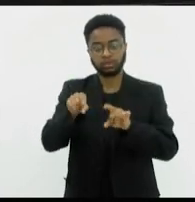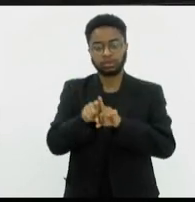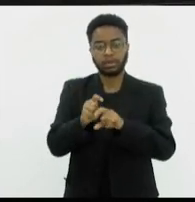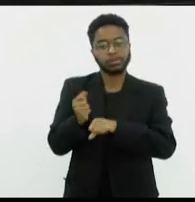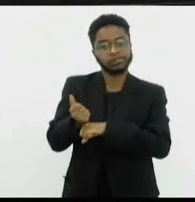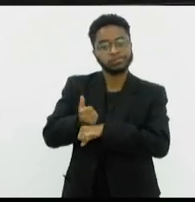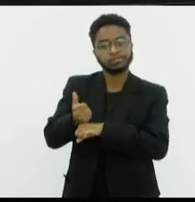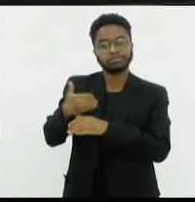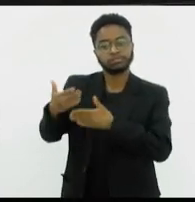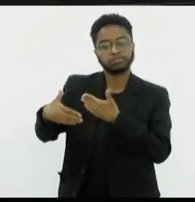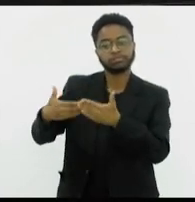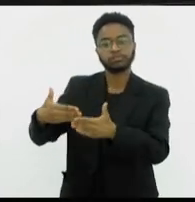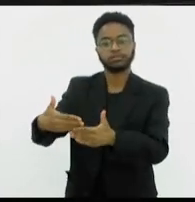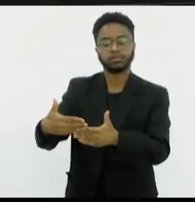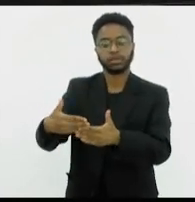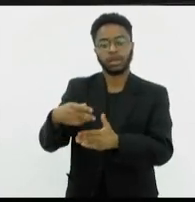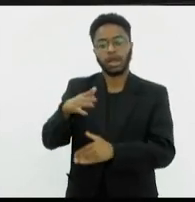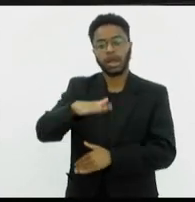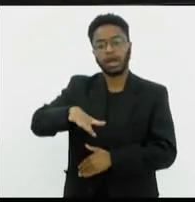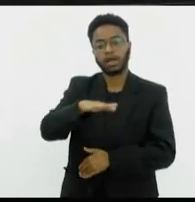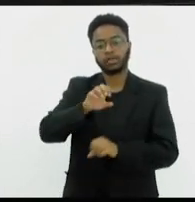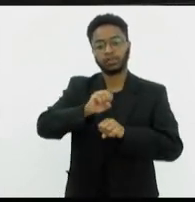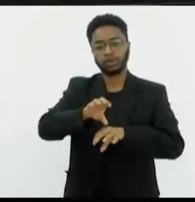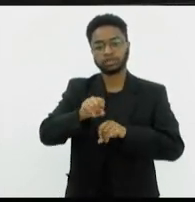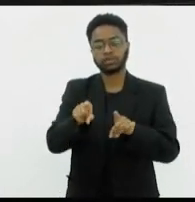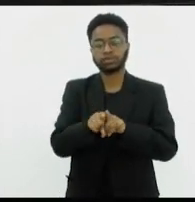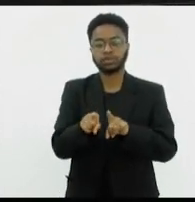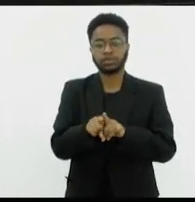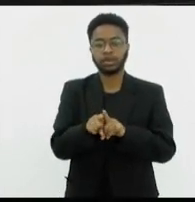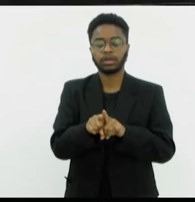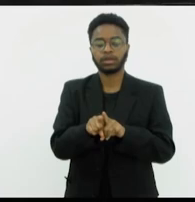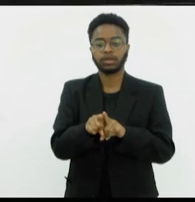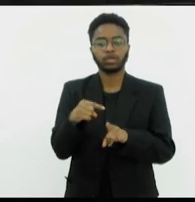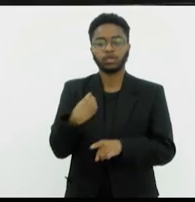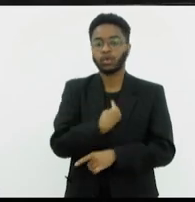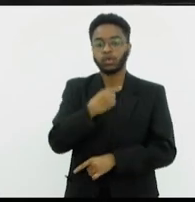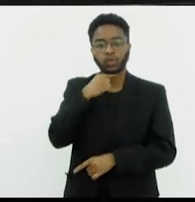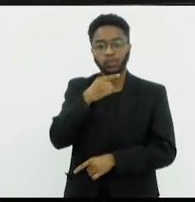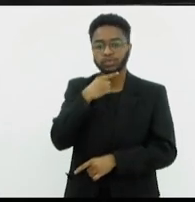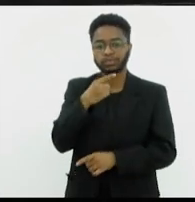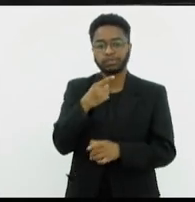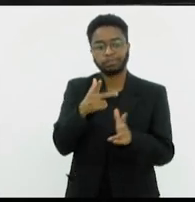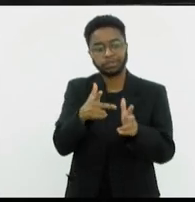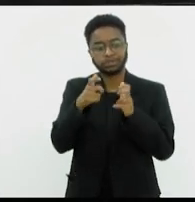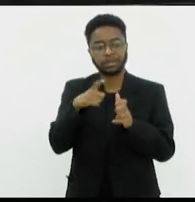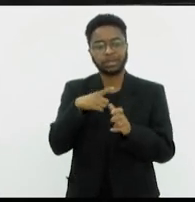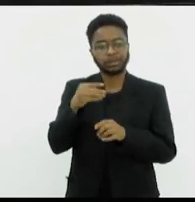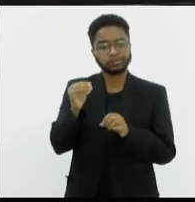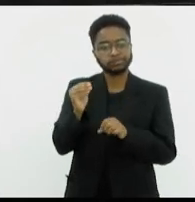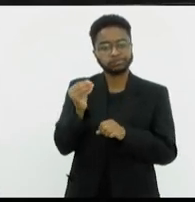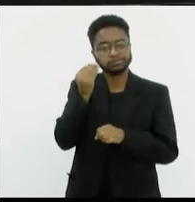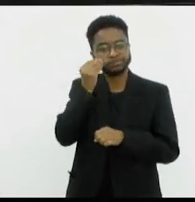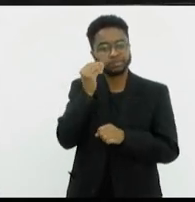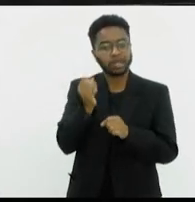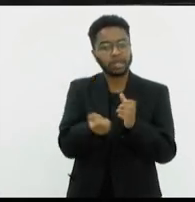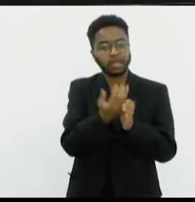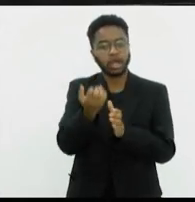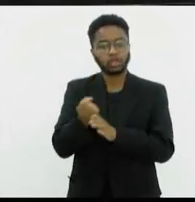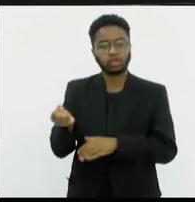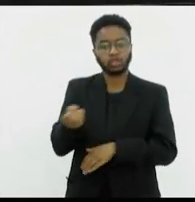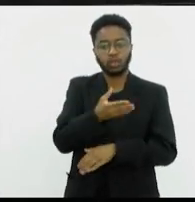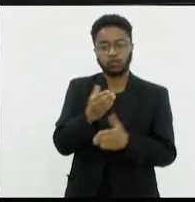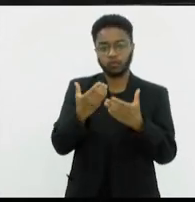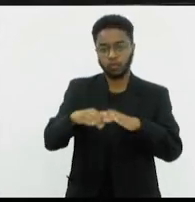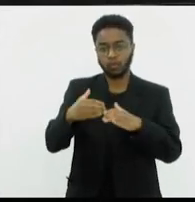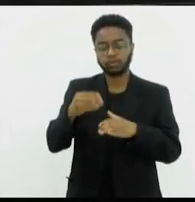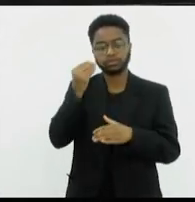dos profissionais de educação. Não vislumbramos novos concursos públicos para preencher e renovar os